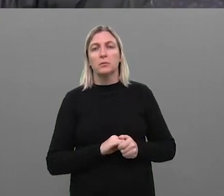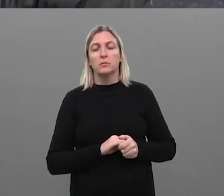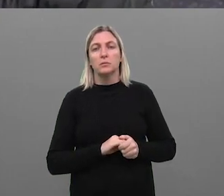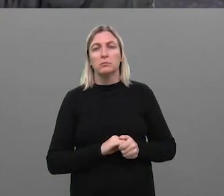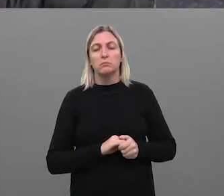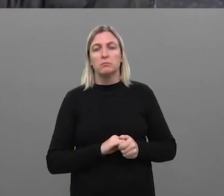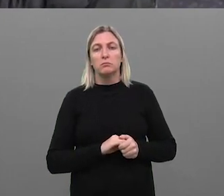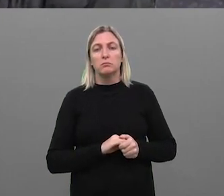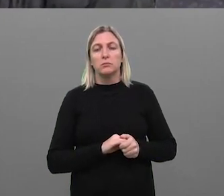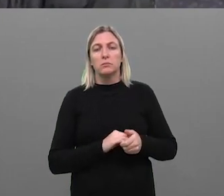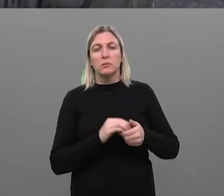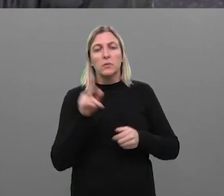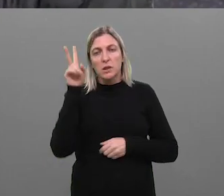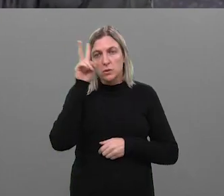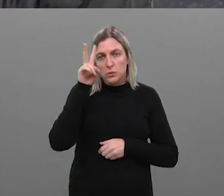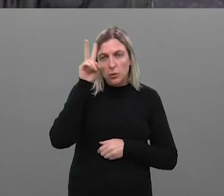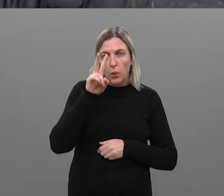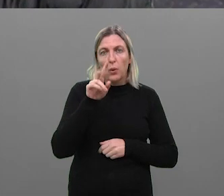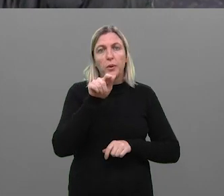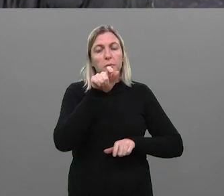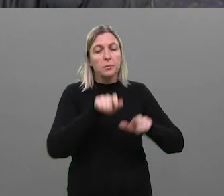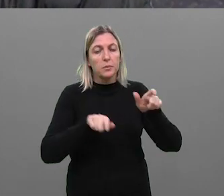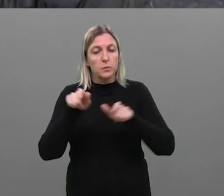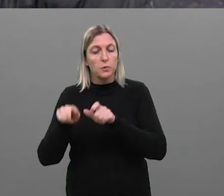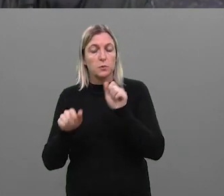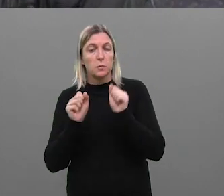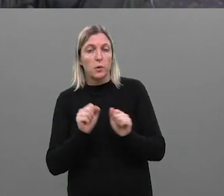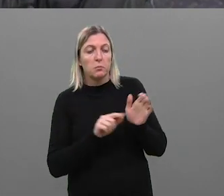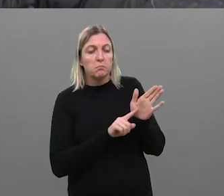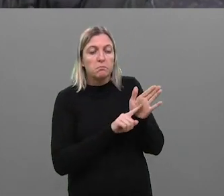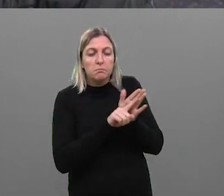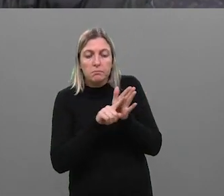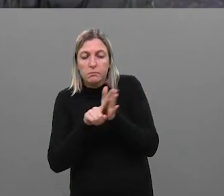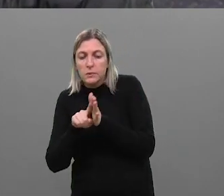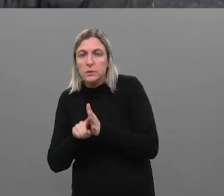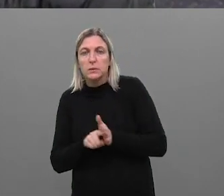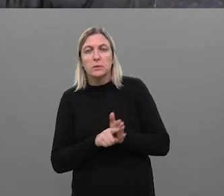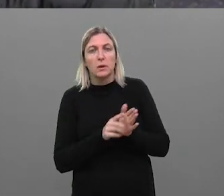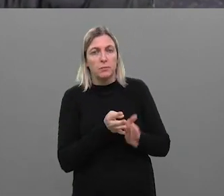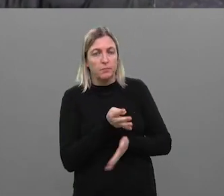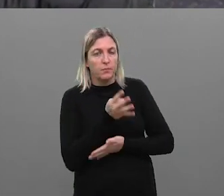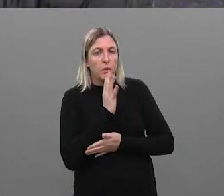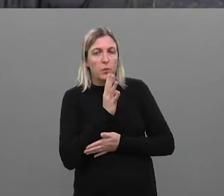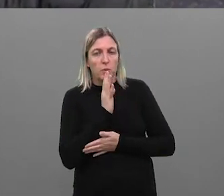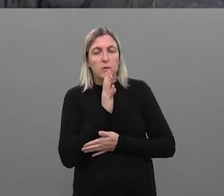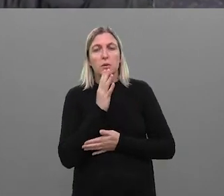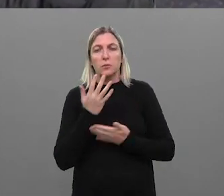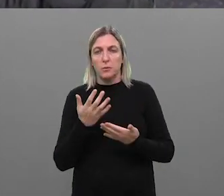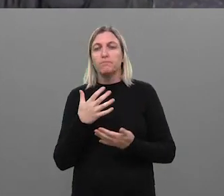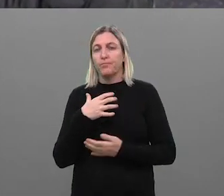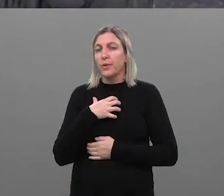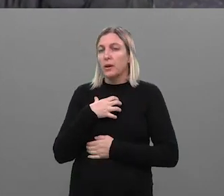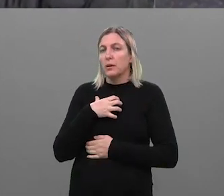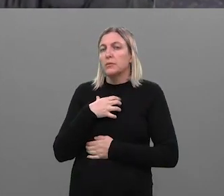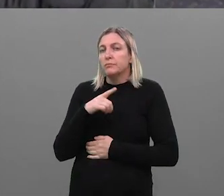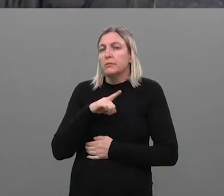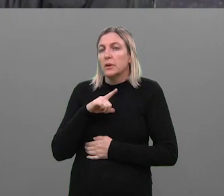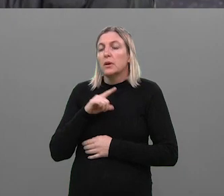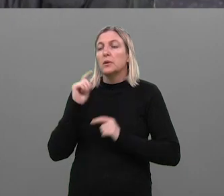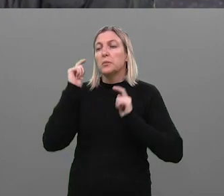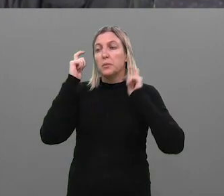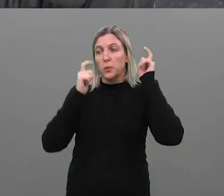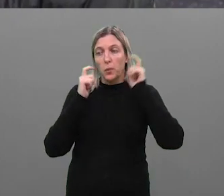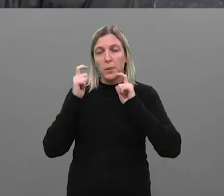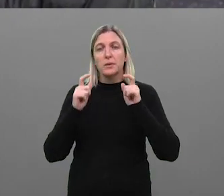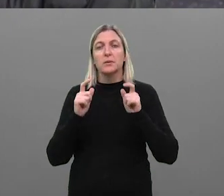para paraas pesquisas ah em geral acho que talvez a minha maior preocupação seria essa né